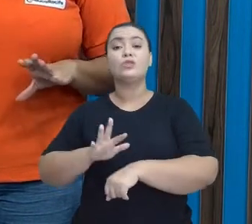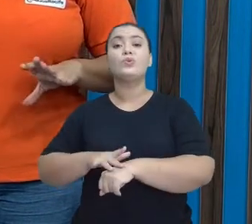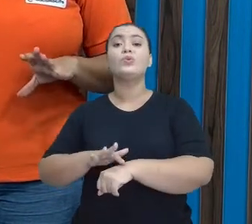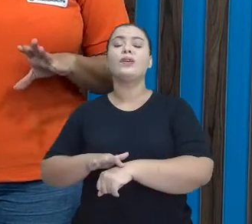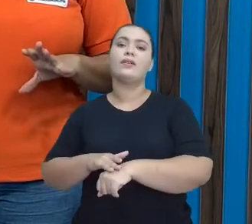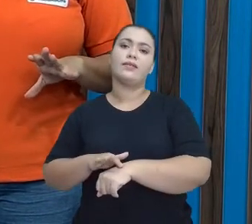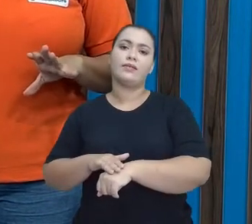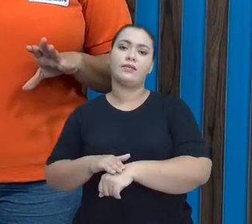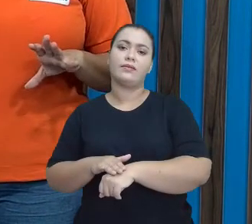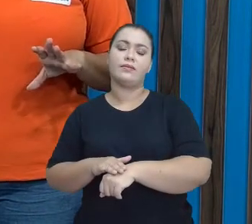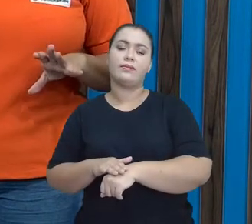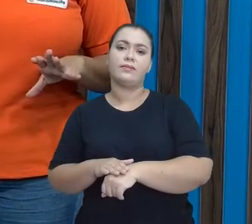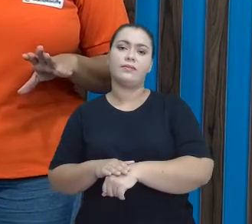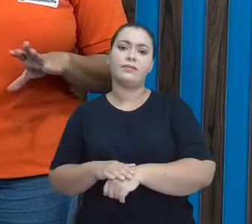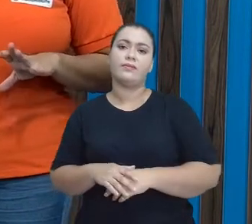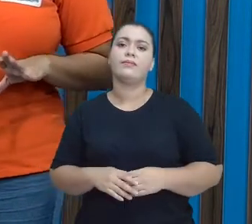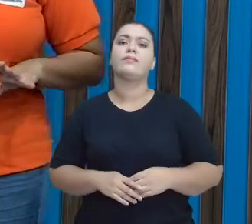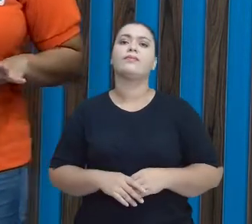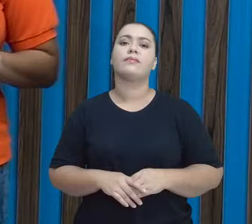doente.